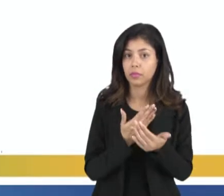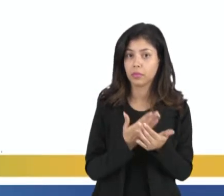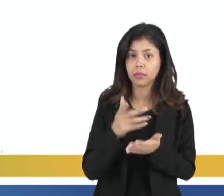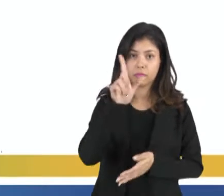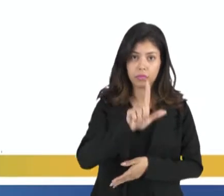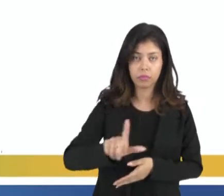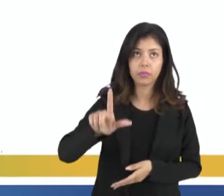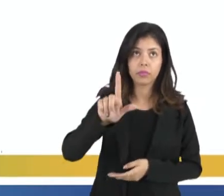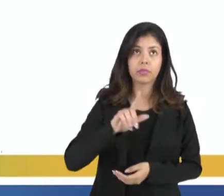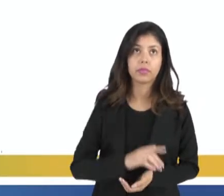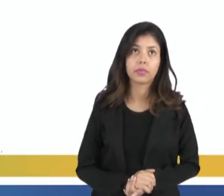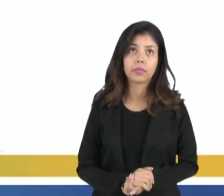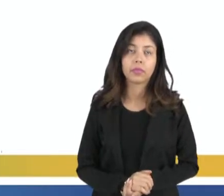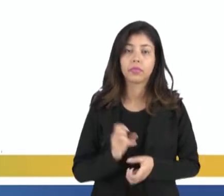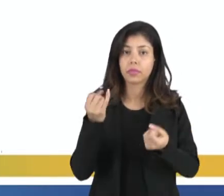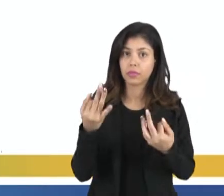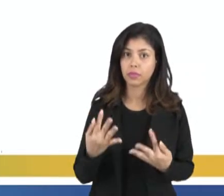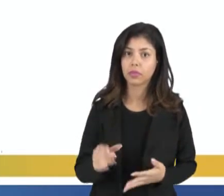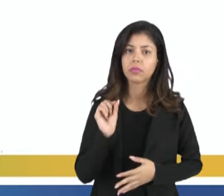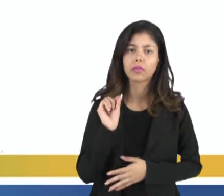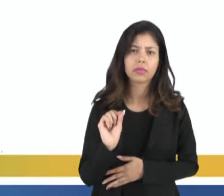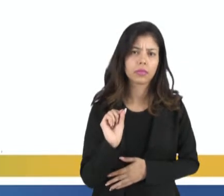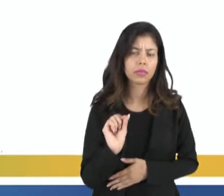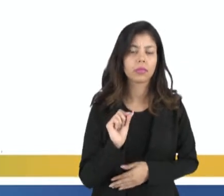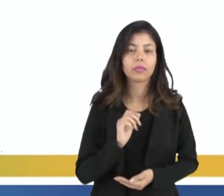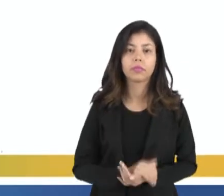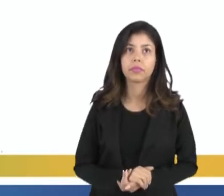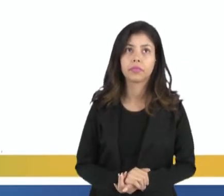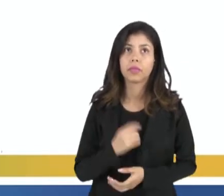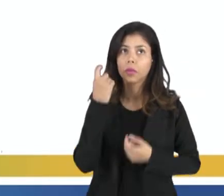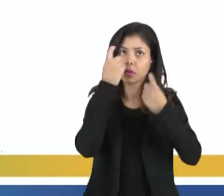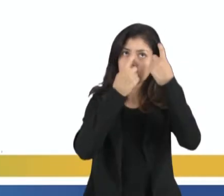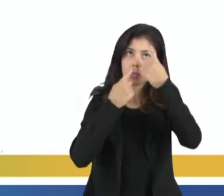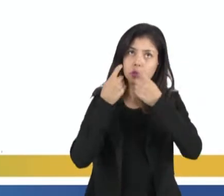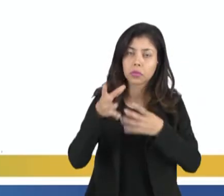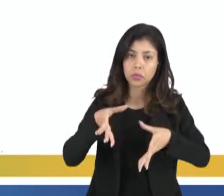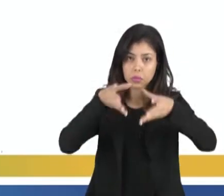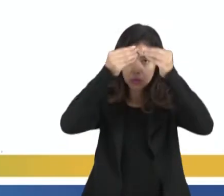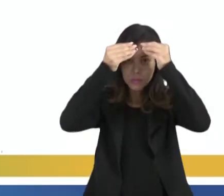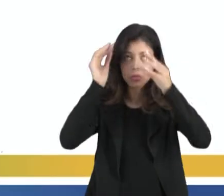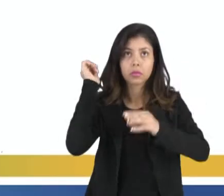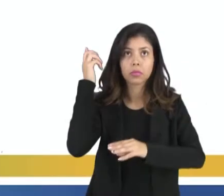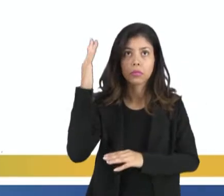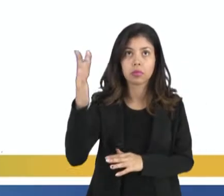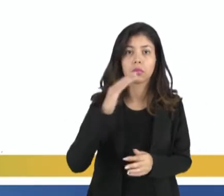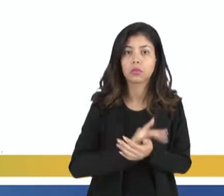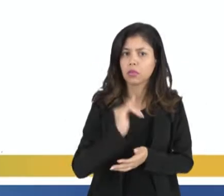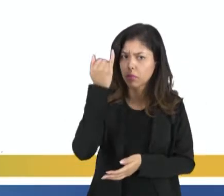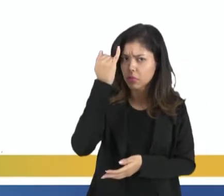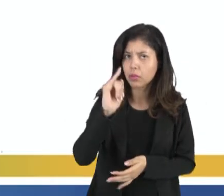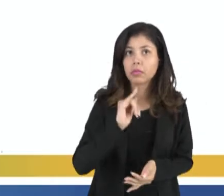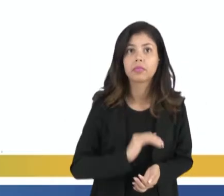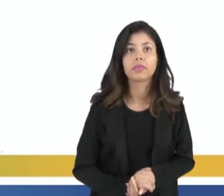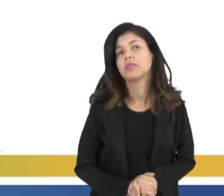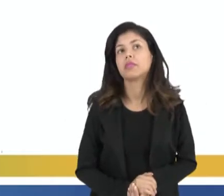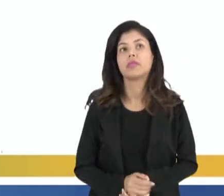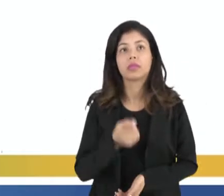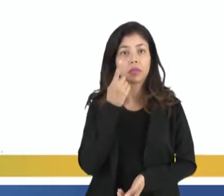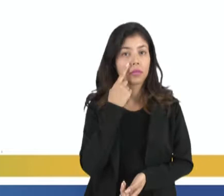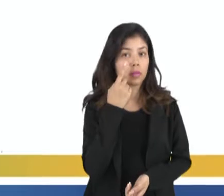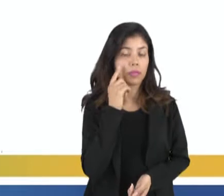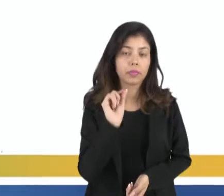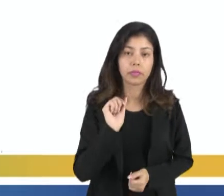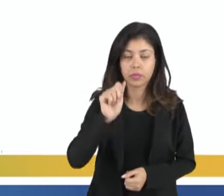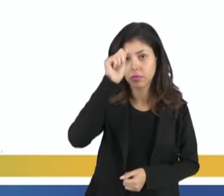estudos literários, ele quer dizer o quê? A expressão ficção já nos dá uma ideia, certo? Então vamos ver aqui o